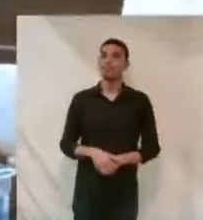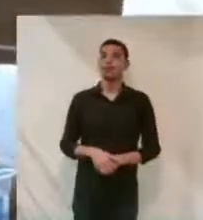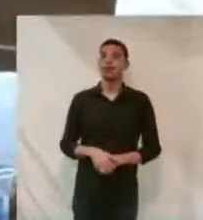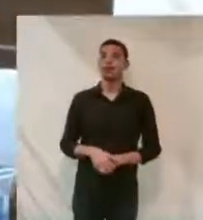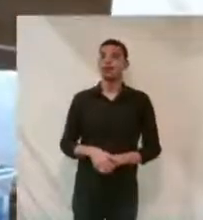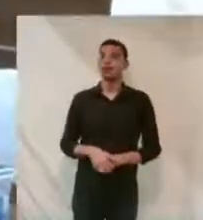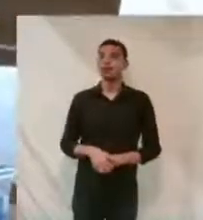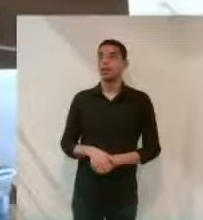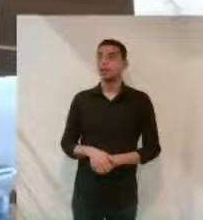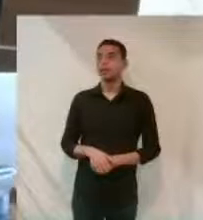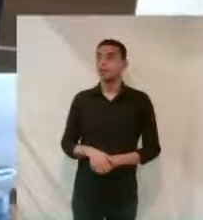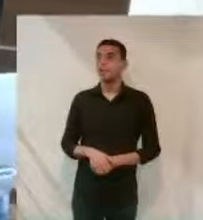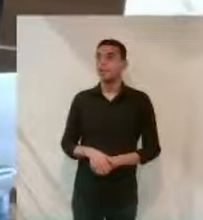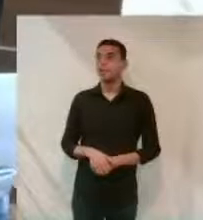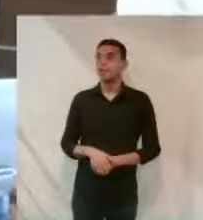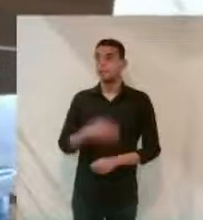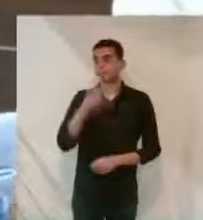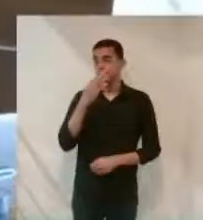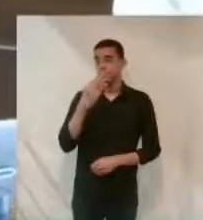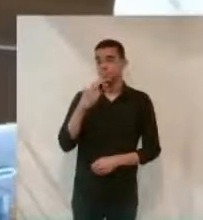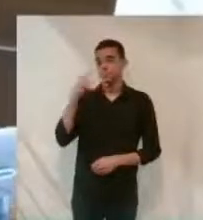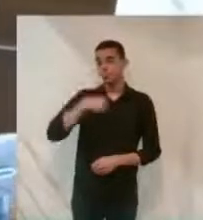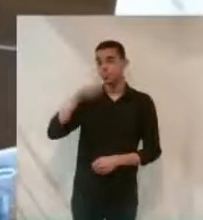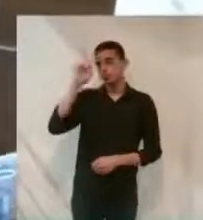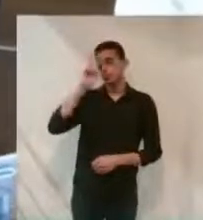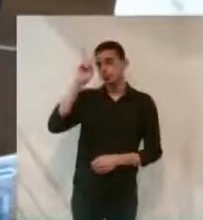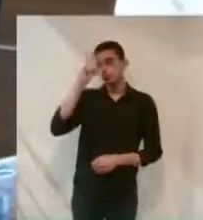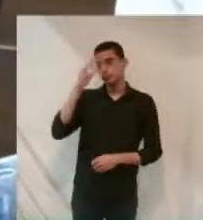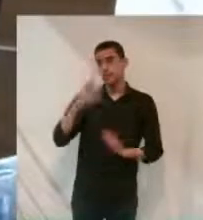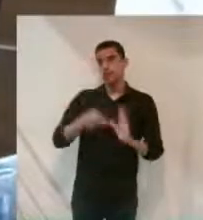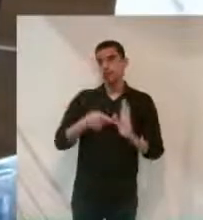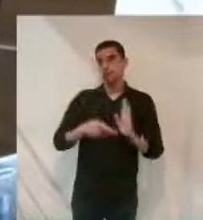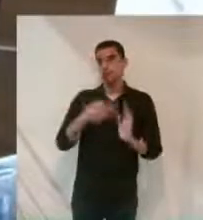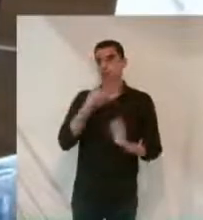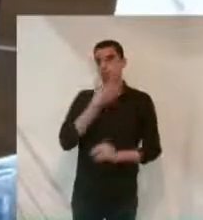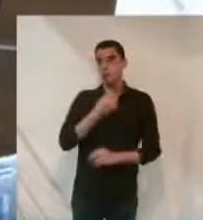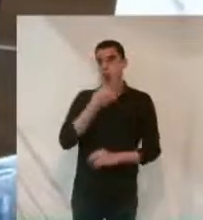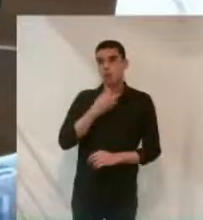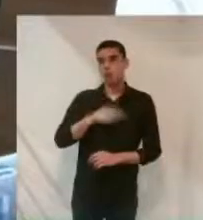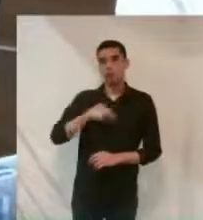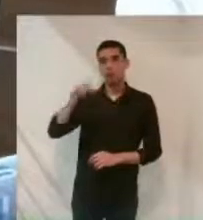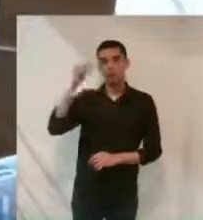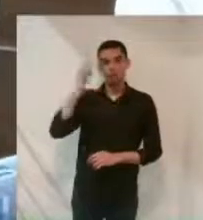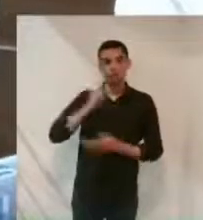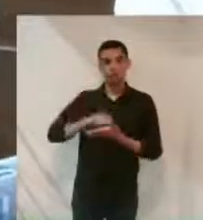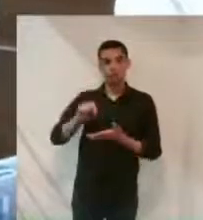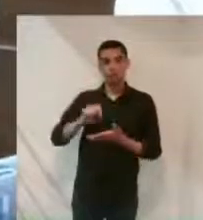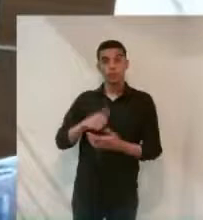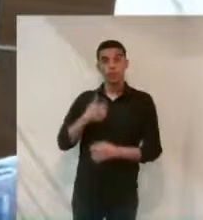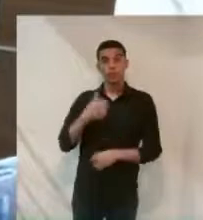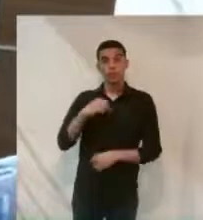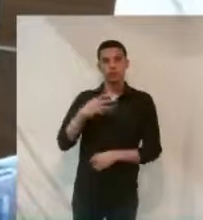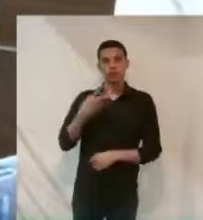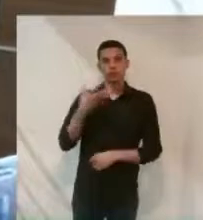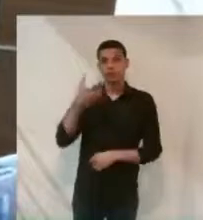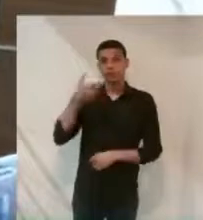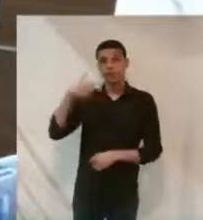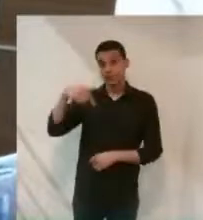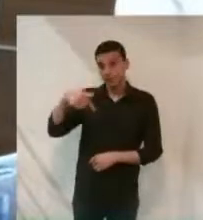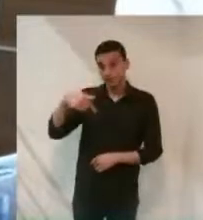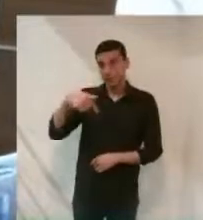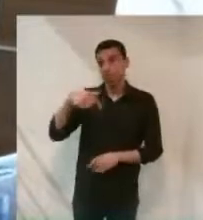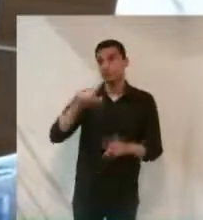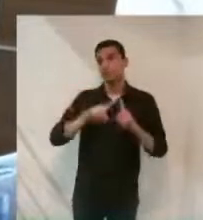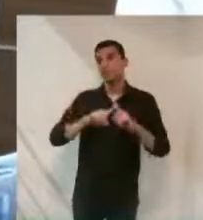mas infelizmente ainda é atual, que ele seja saudado somente como uma obra literária de